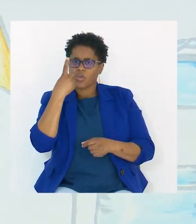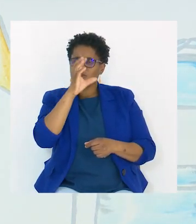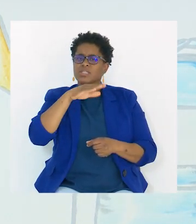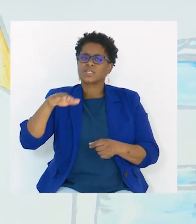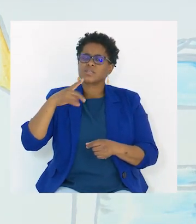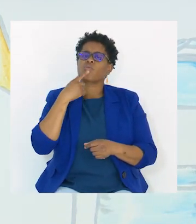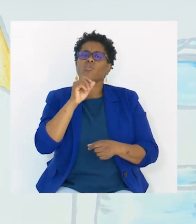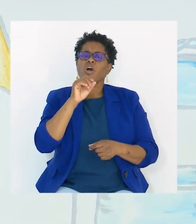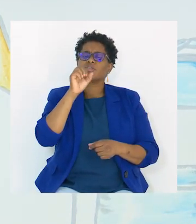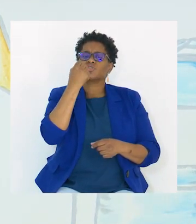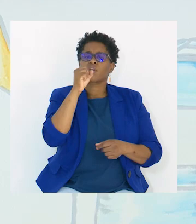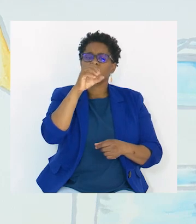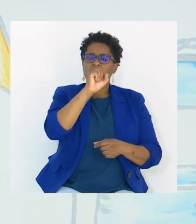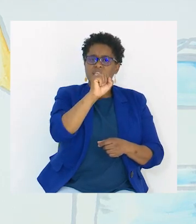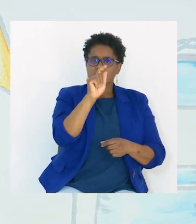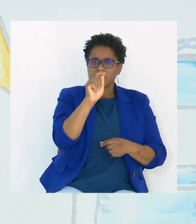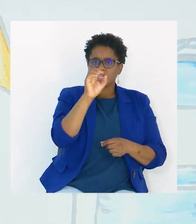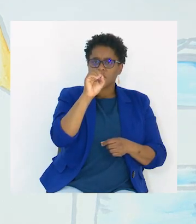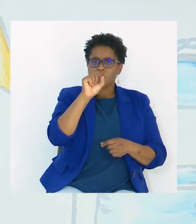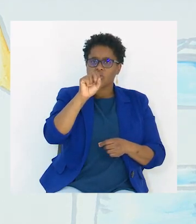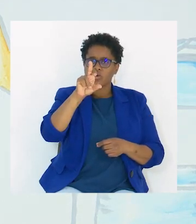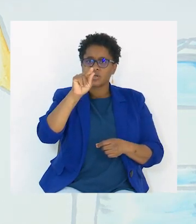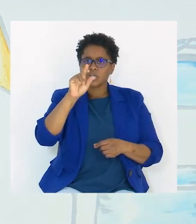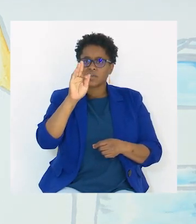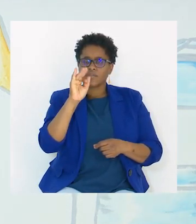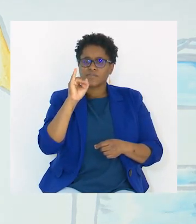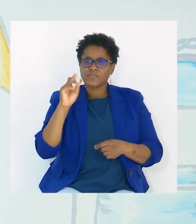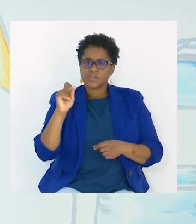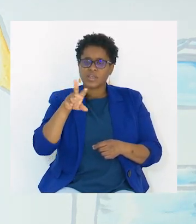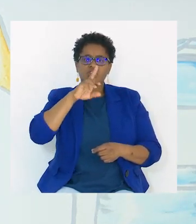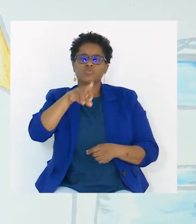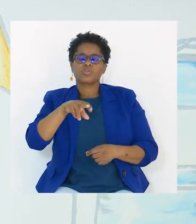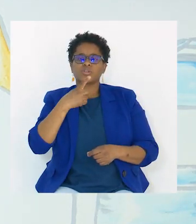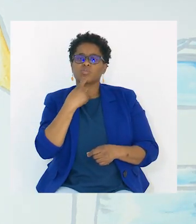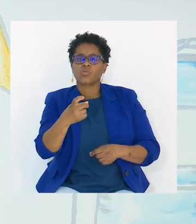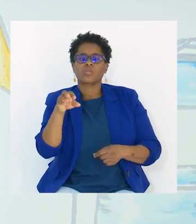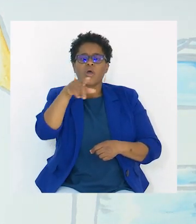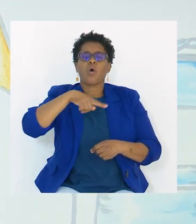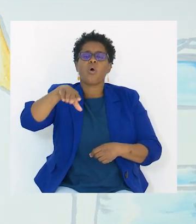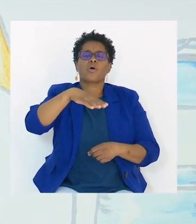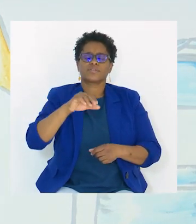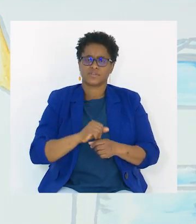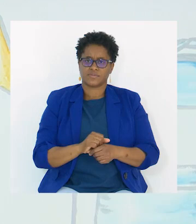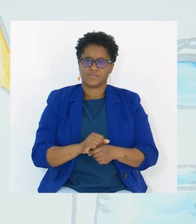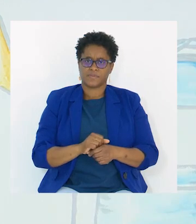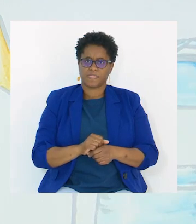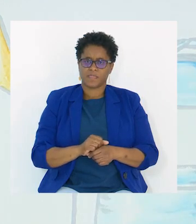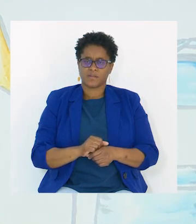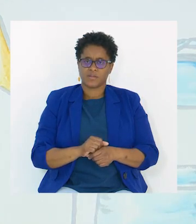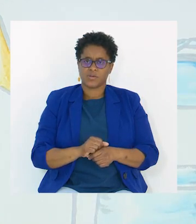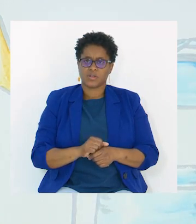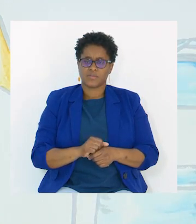geografia. Portanto, a geografia responde à questão onde. E a história